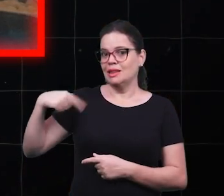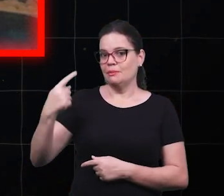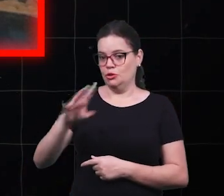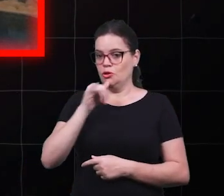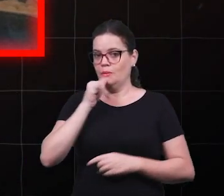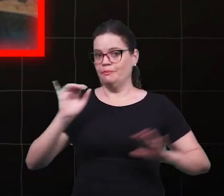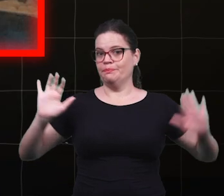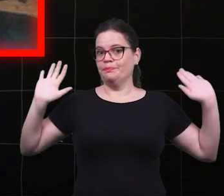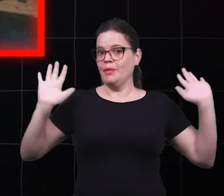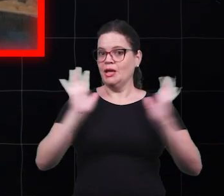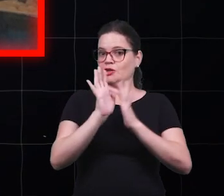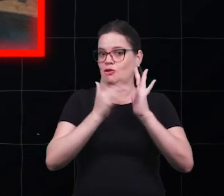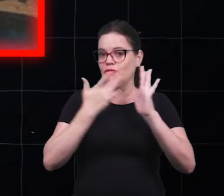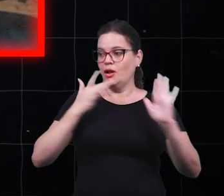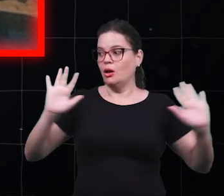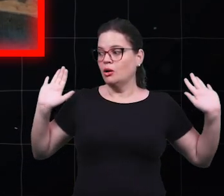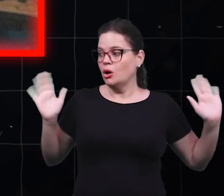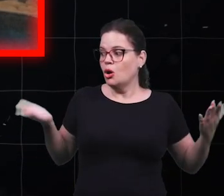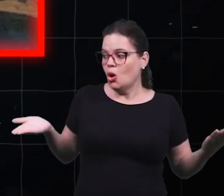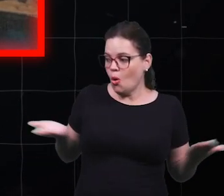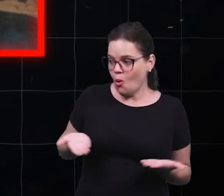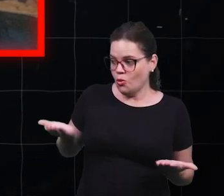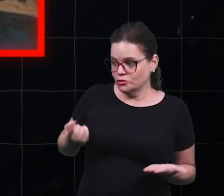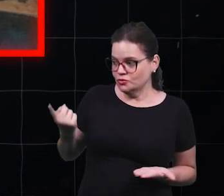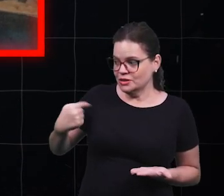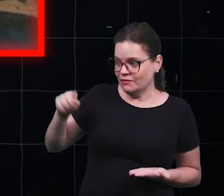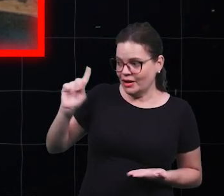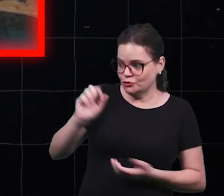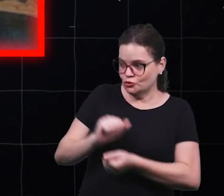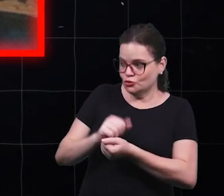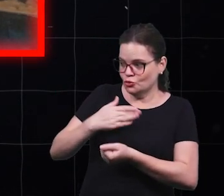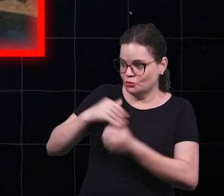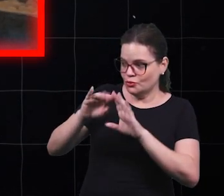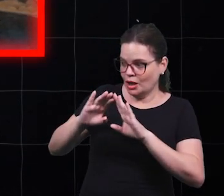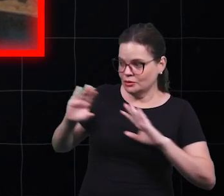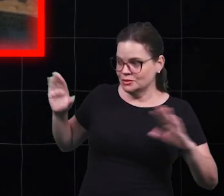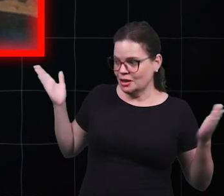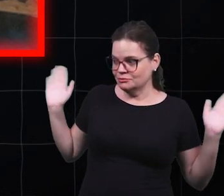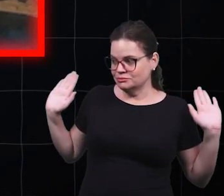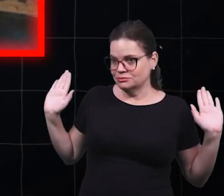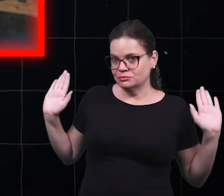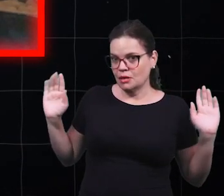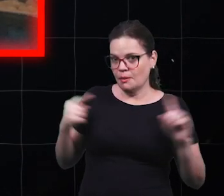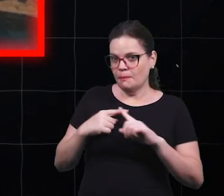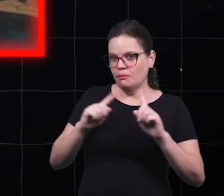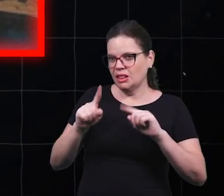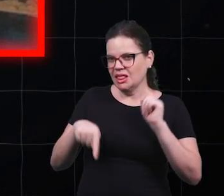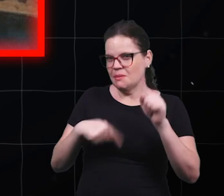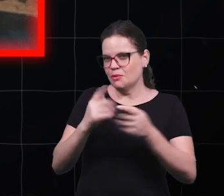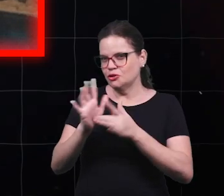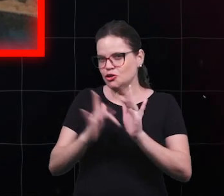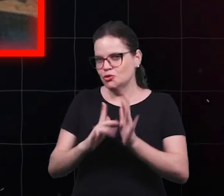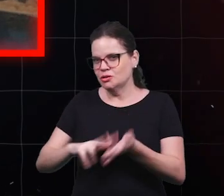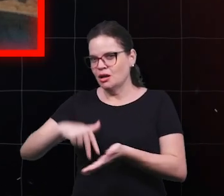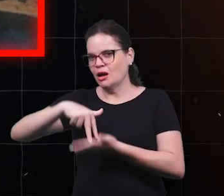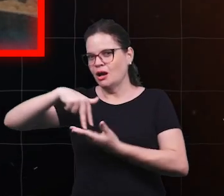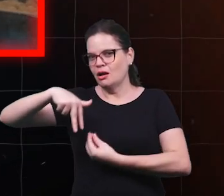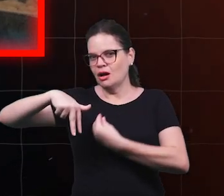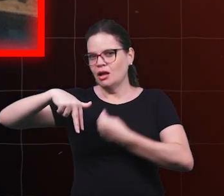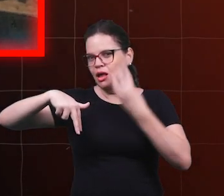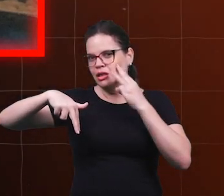de Jesus se refere ao tempo profético, ao tempo eterno, que é o Kairos, é o tempo de Deus. Então, para aqueles